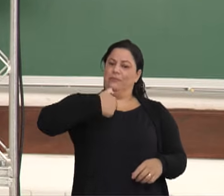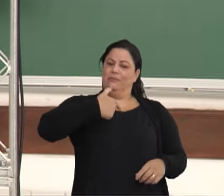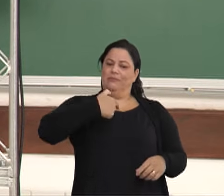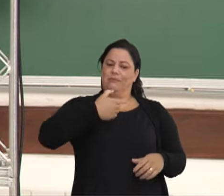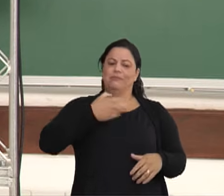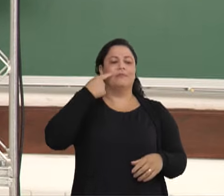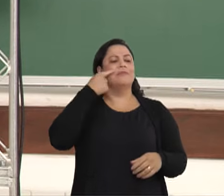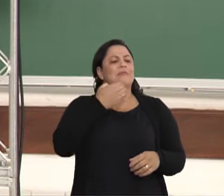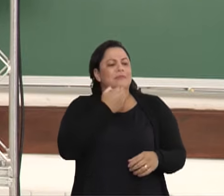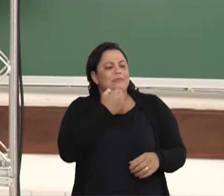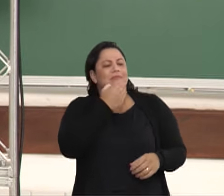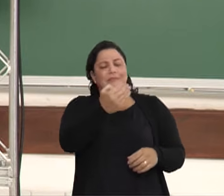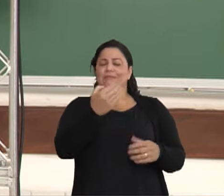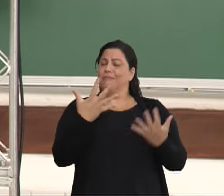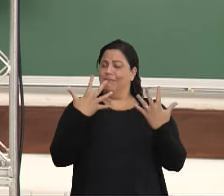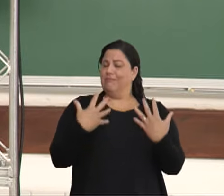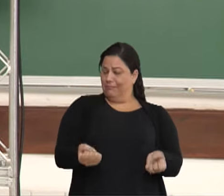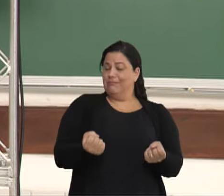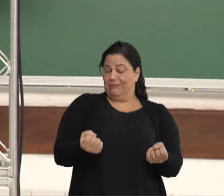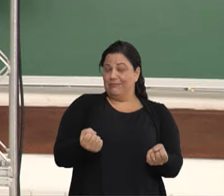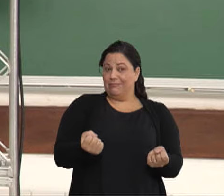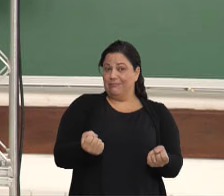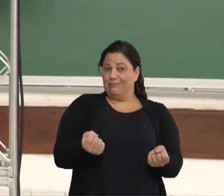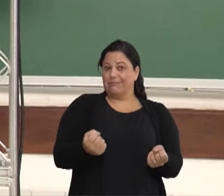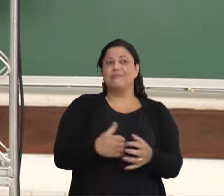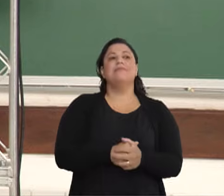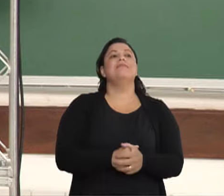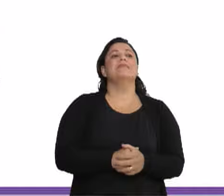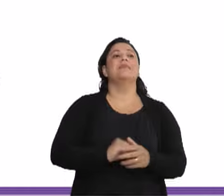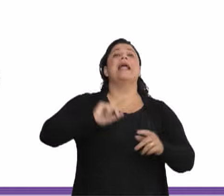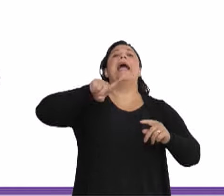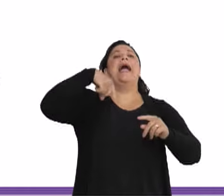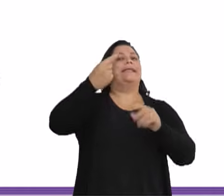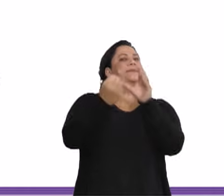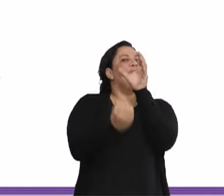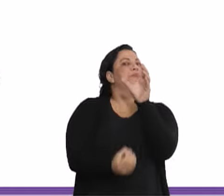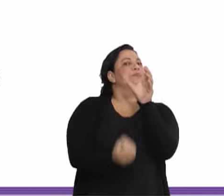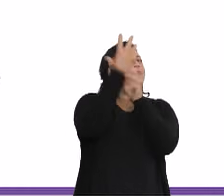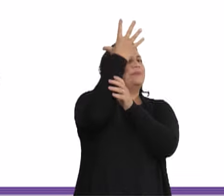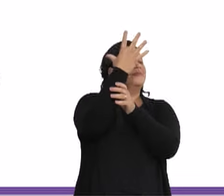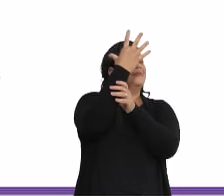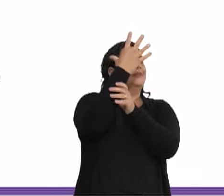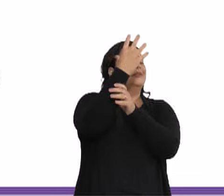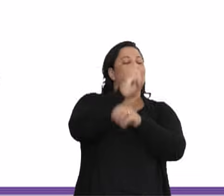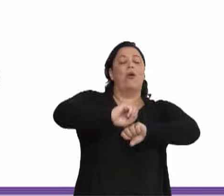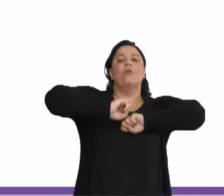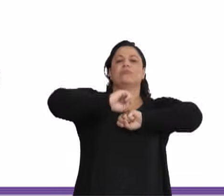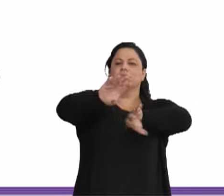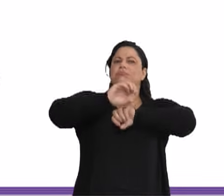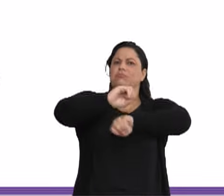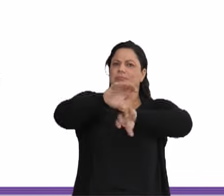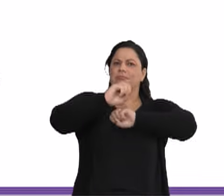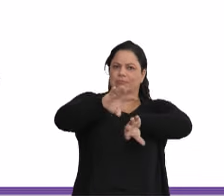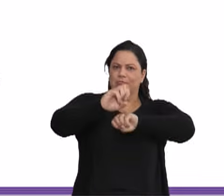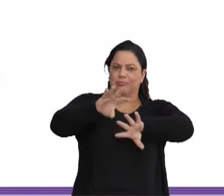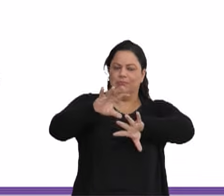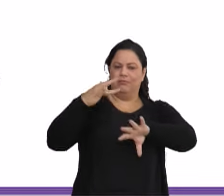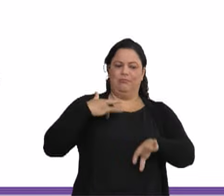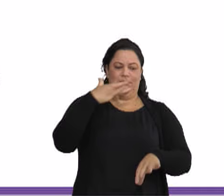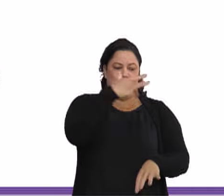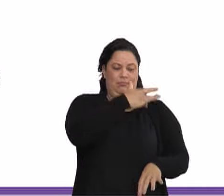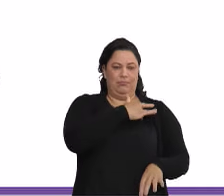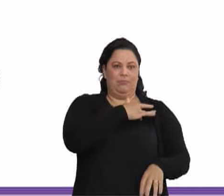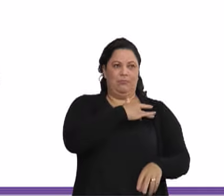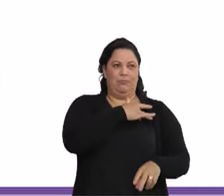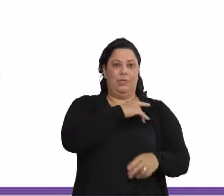já é atendido. Ainda, o Getúlio Vargas criou o Ministério da Educação e Saúde. Sim, era um só, não eram 2,